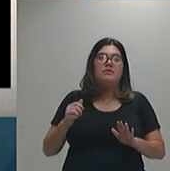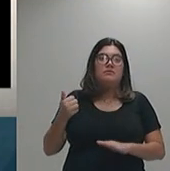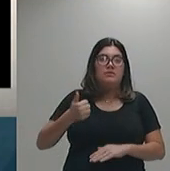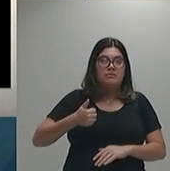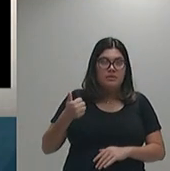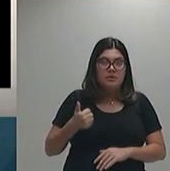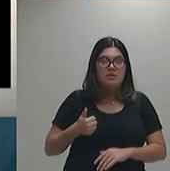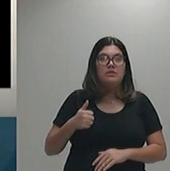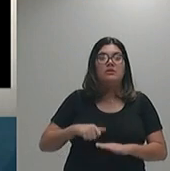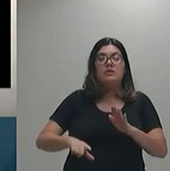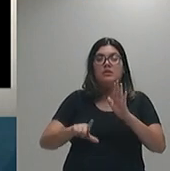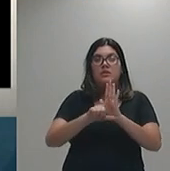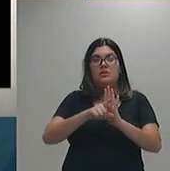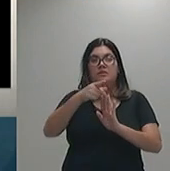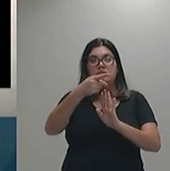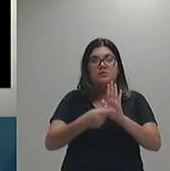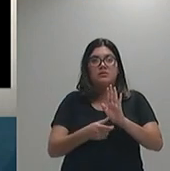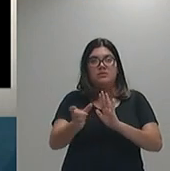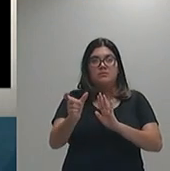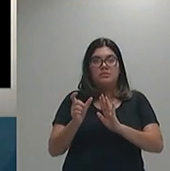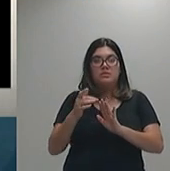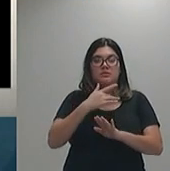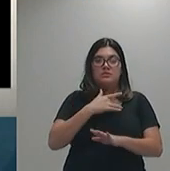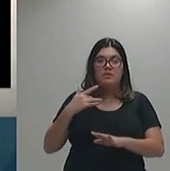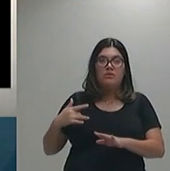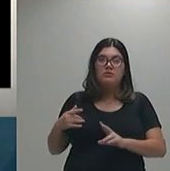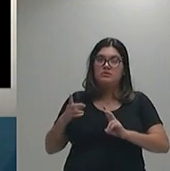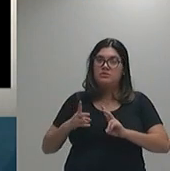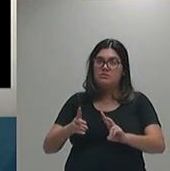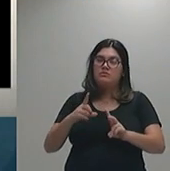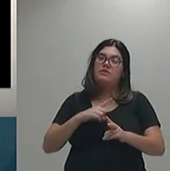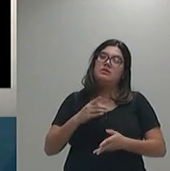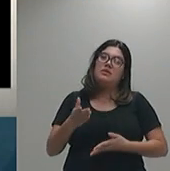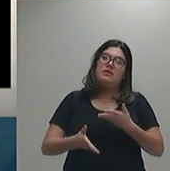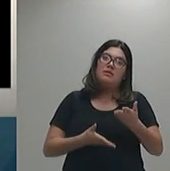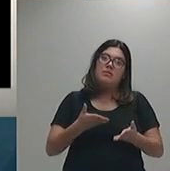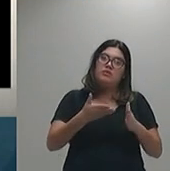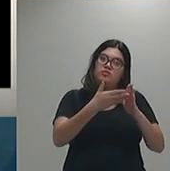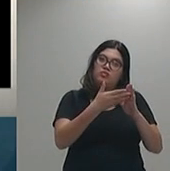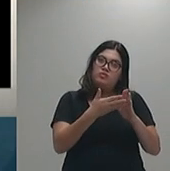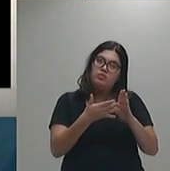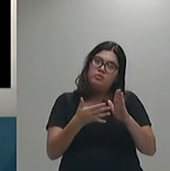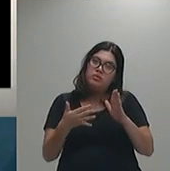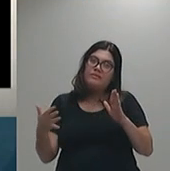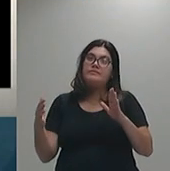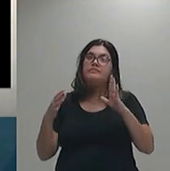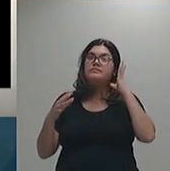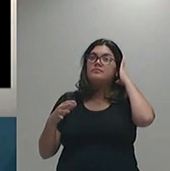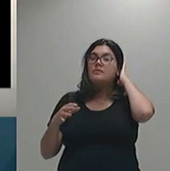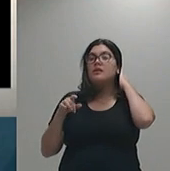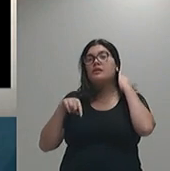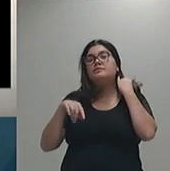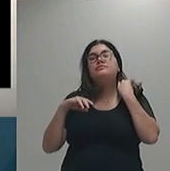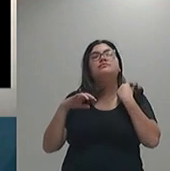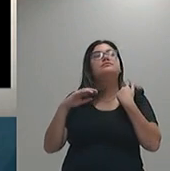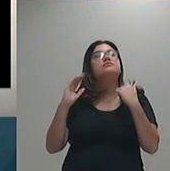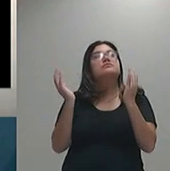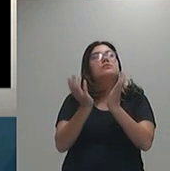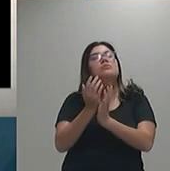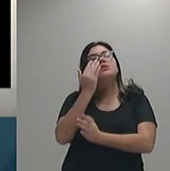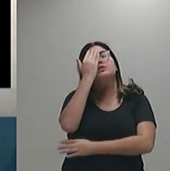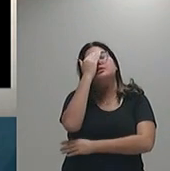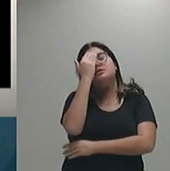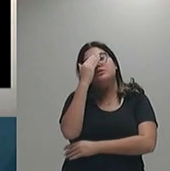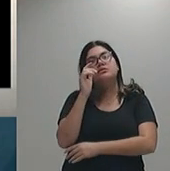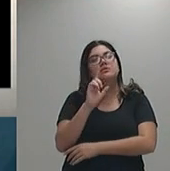sempre que houvesse um tratamento em curso nessa situação essa igreja segunda sessão entendeu que não havia de fato um